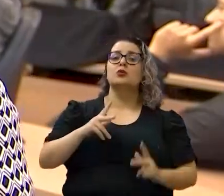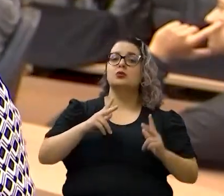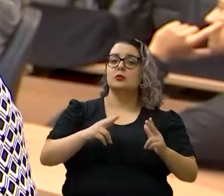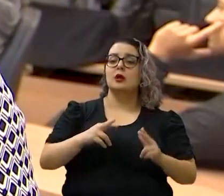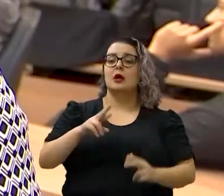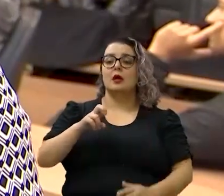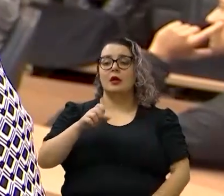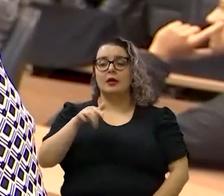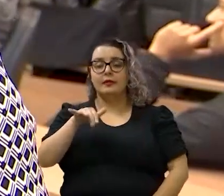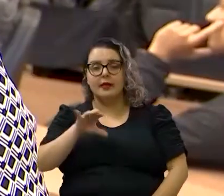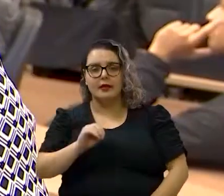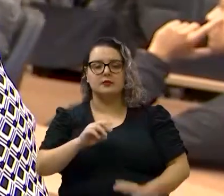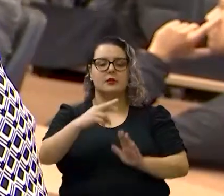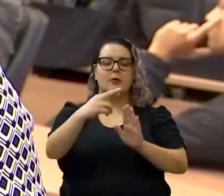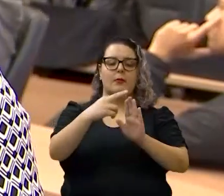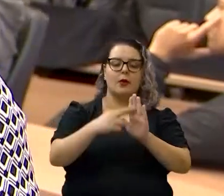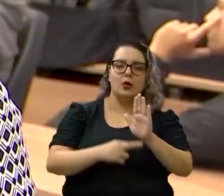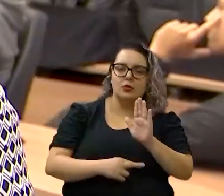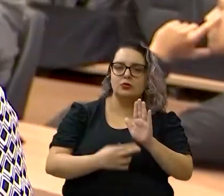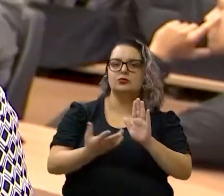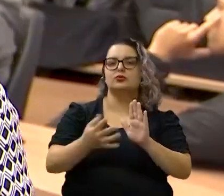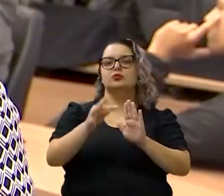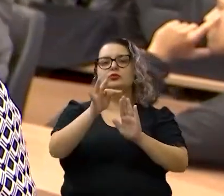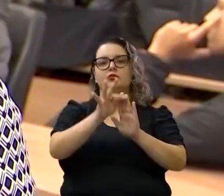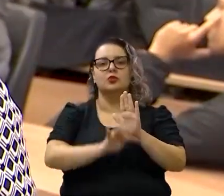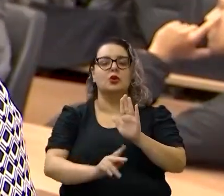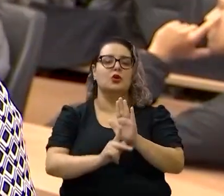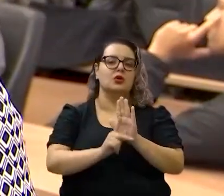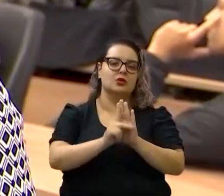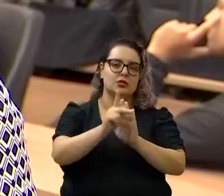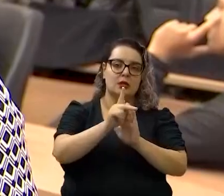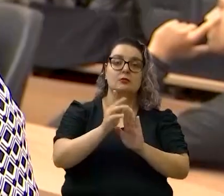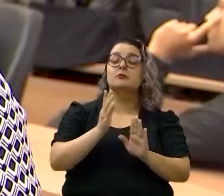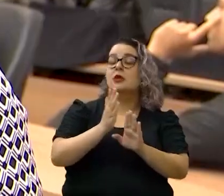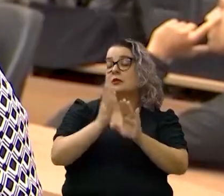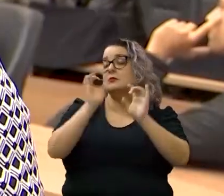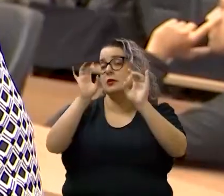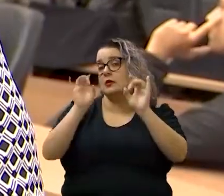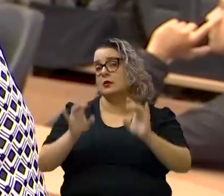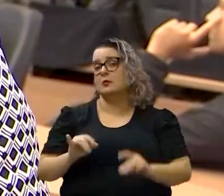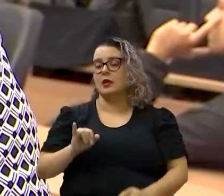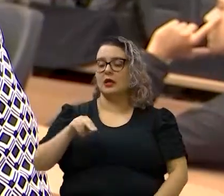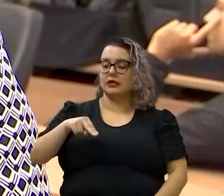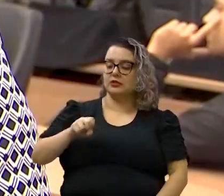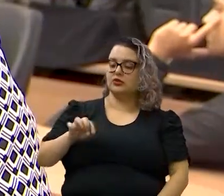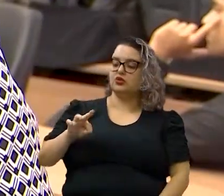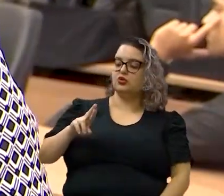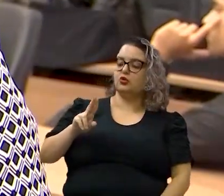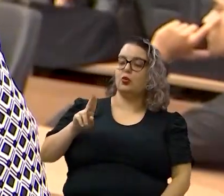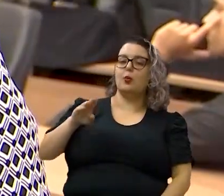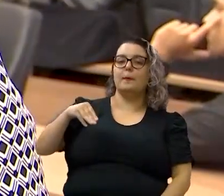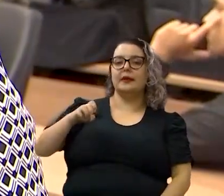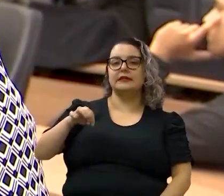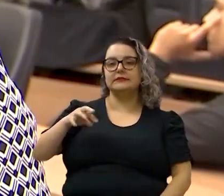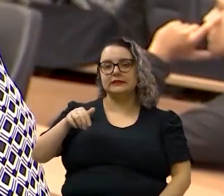sobre a redação do projeto de lei Os encontros são bem específicos para instrumental